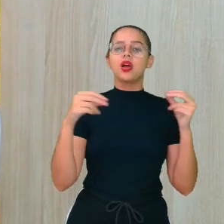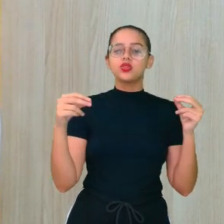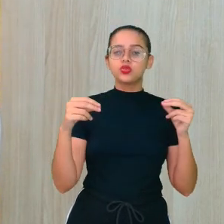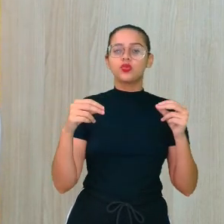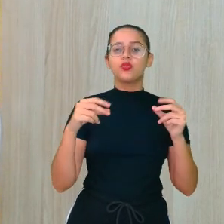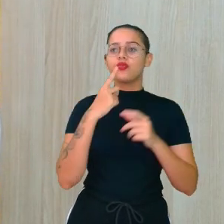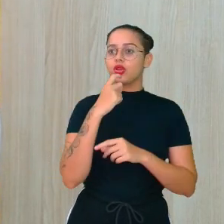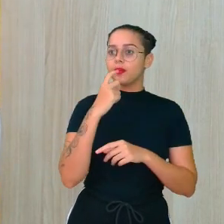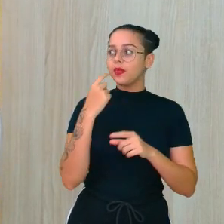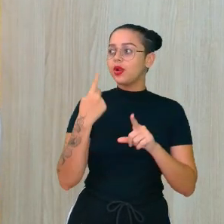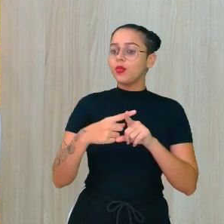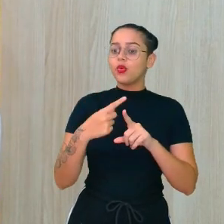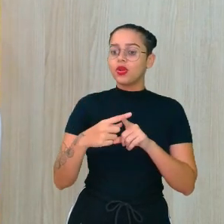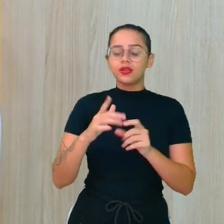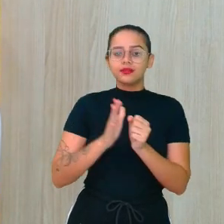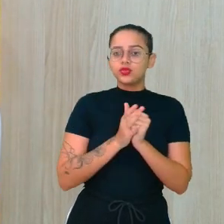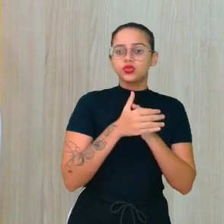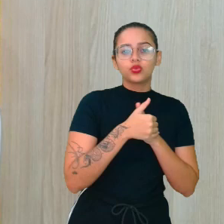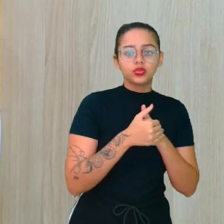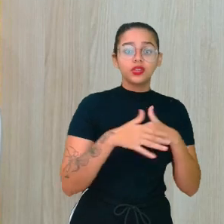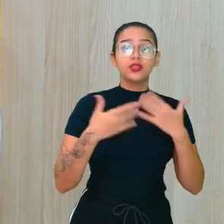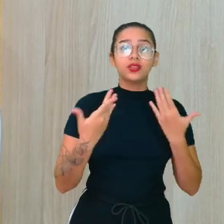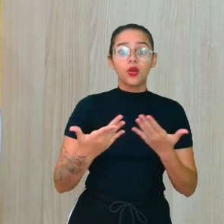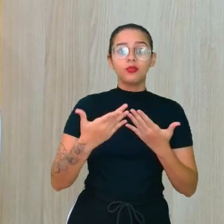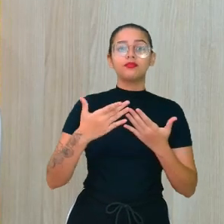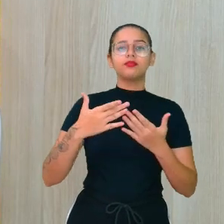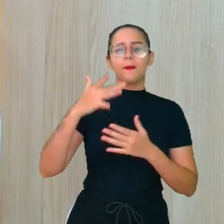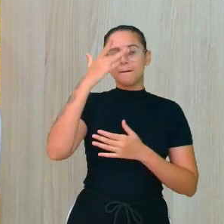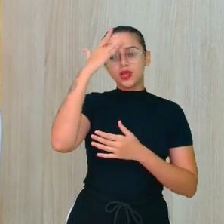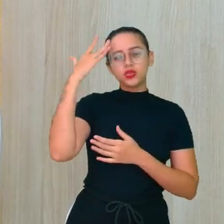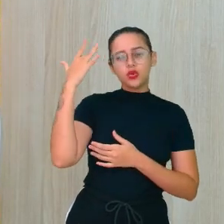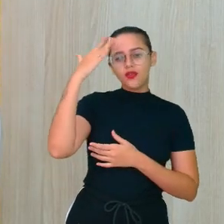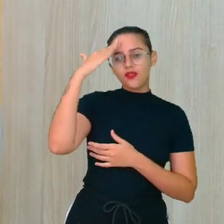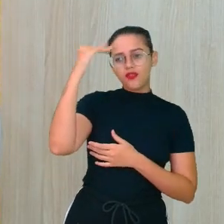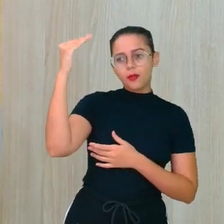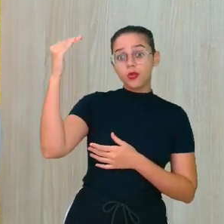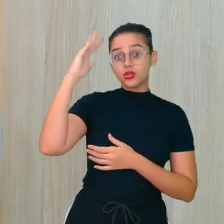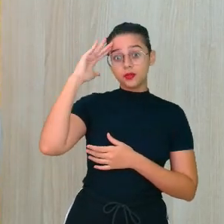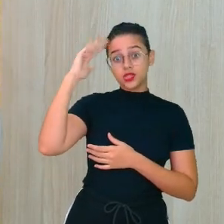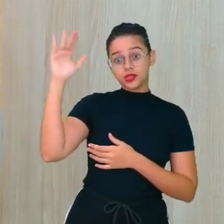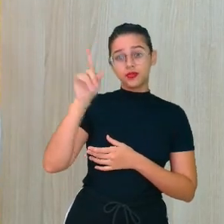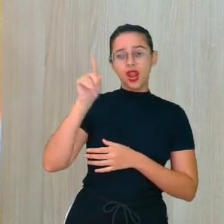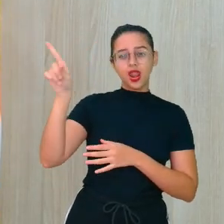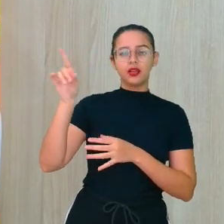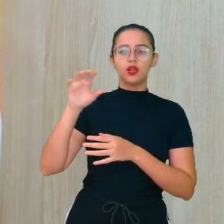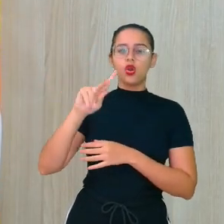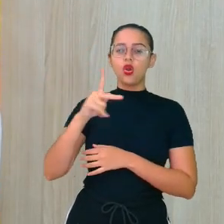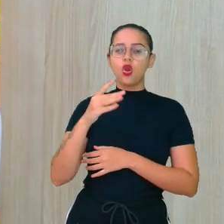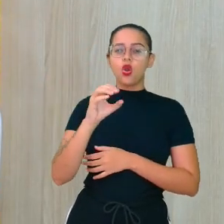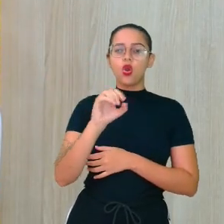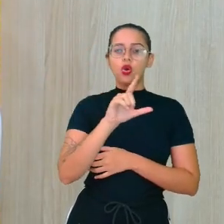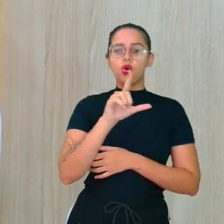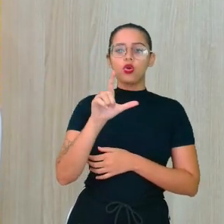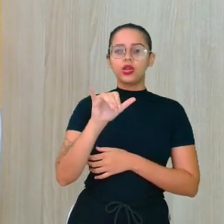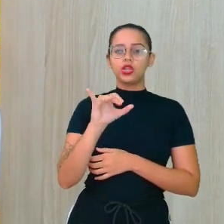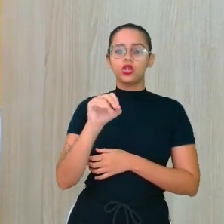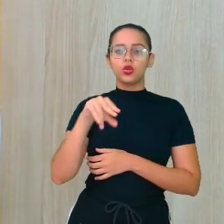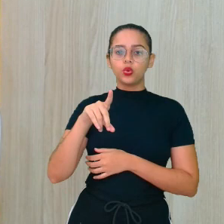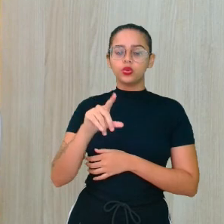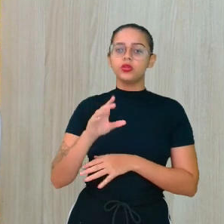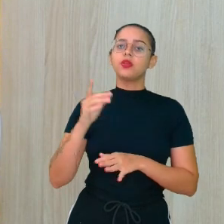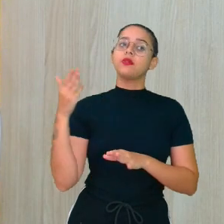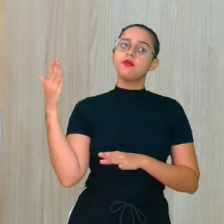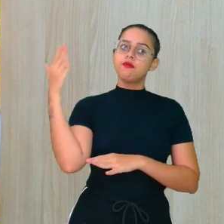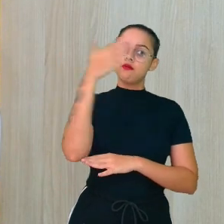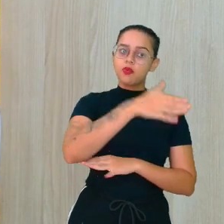silenciavam. E aí foi quando celebridades, artistas, principalmente de Hollywood, que foram para eventos públicos com aquele laço